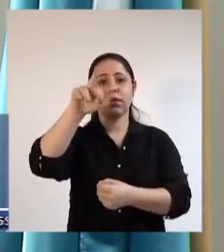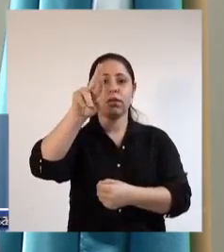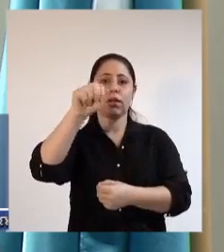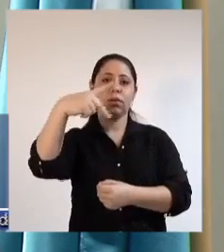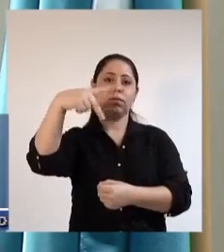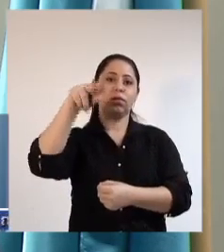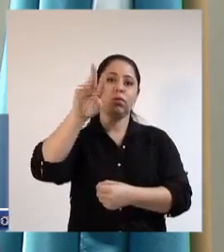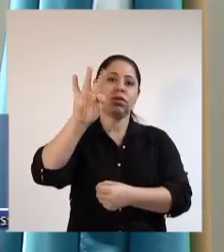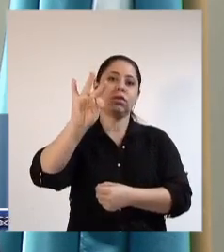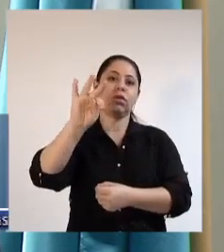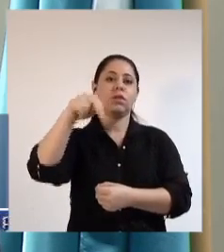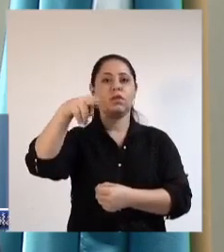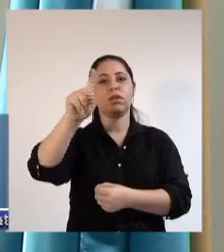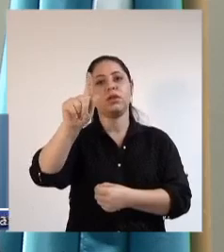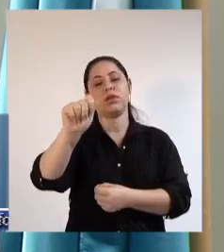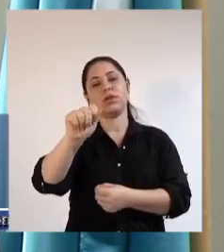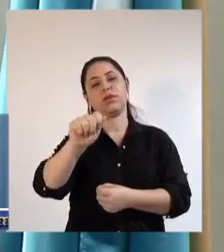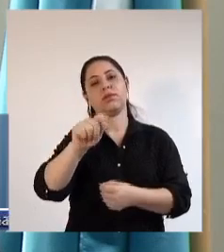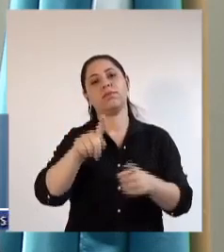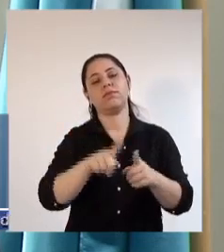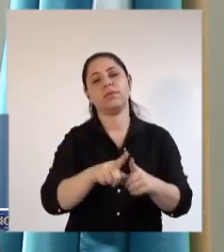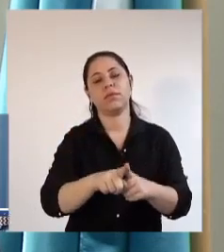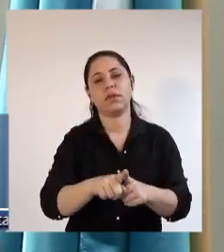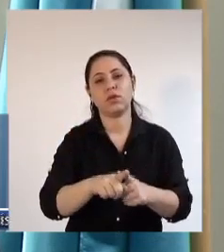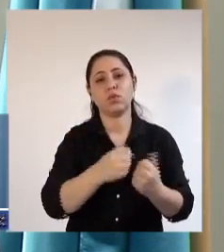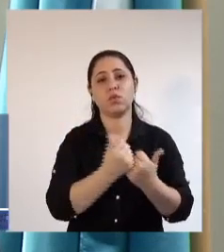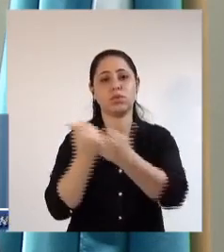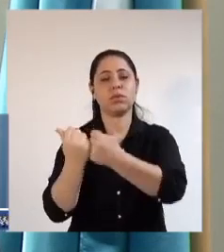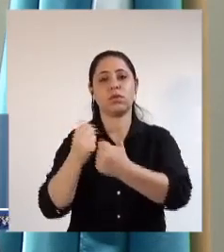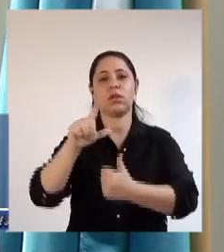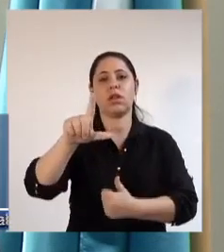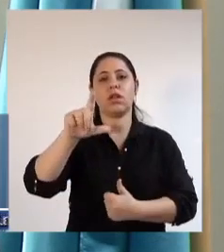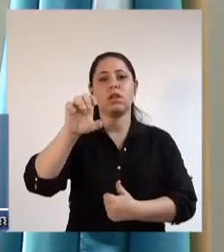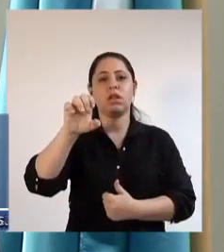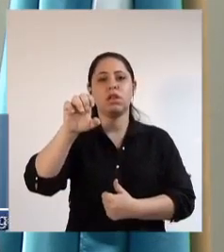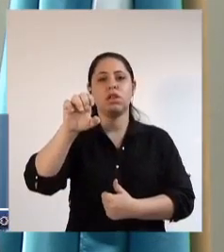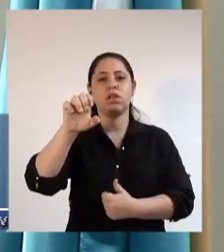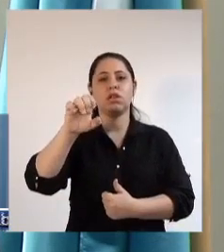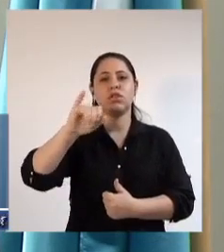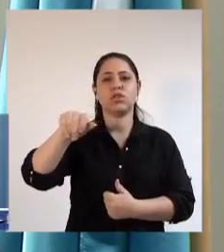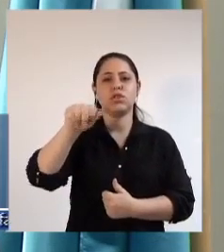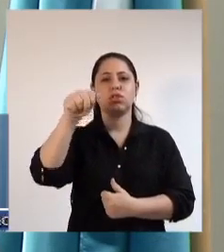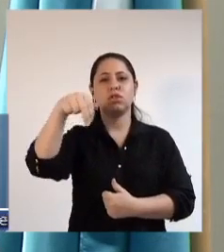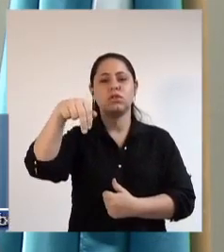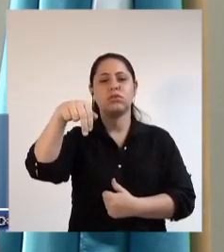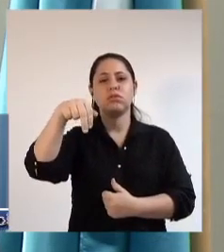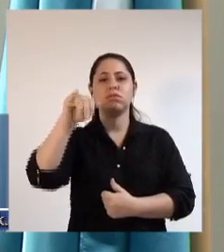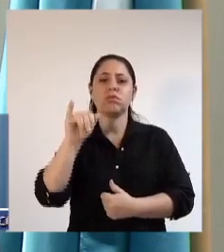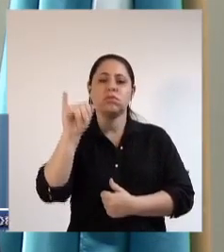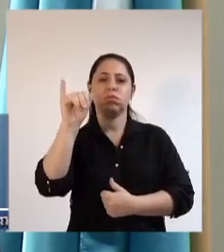suplente rejane ribeiro malheiros